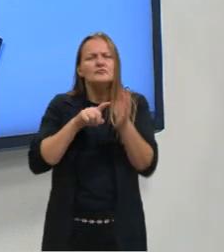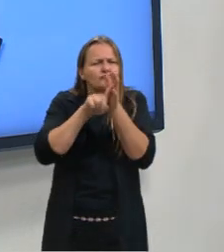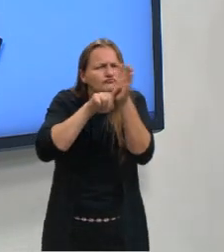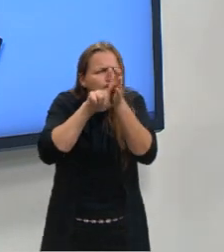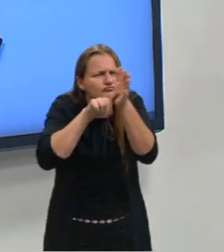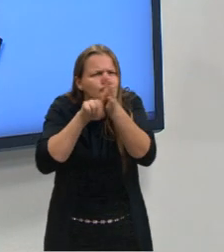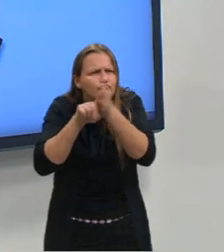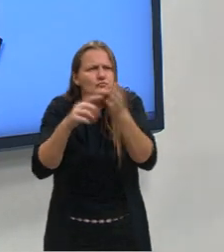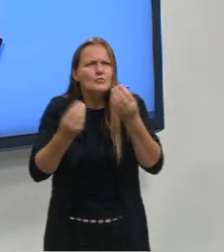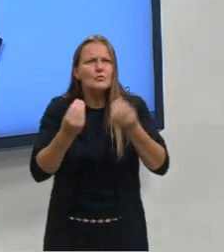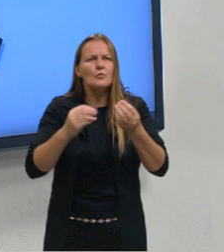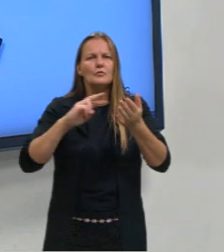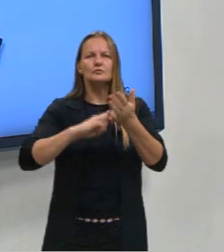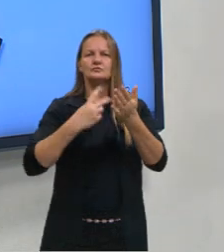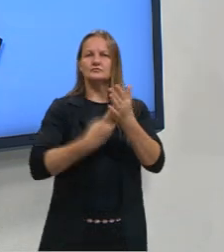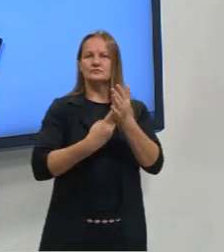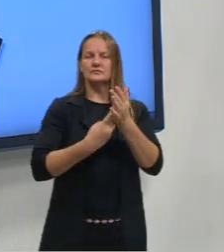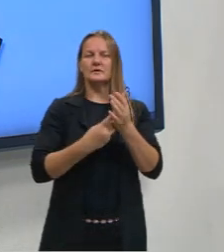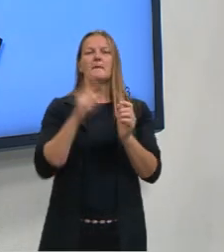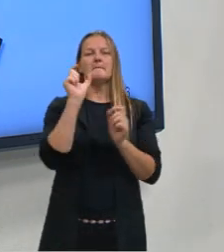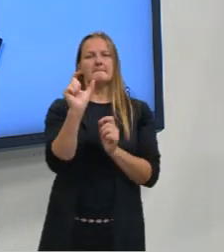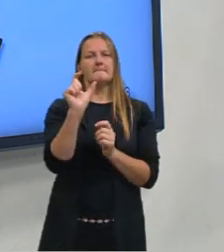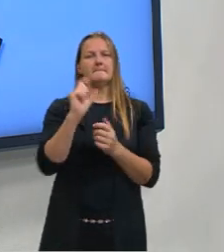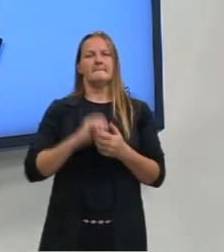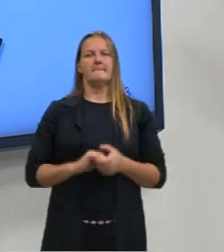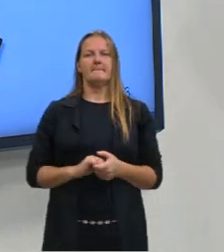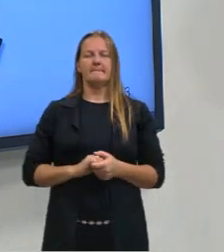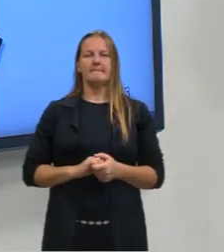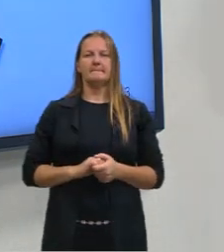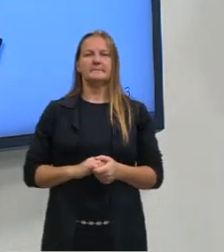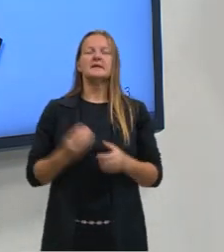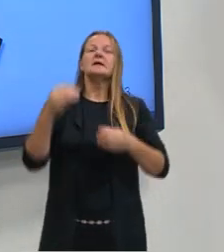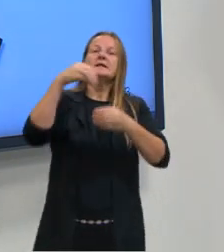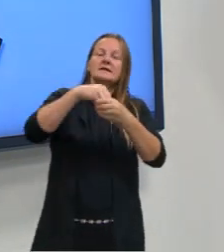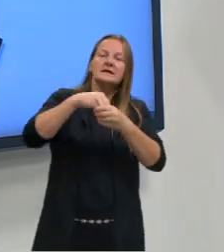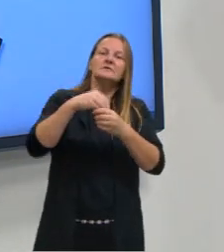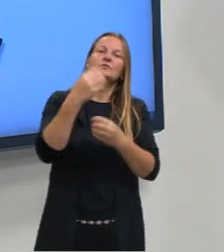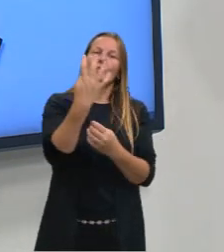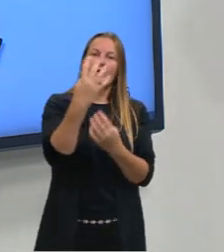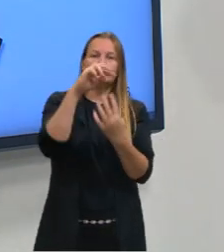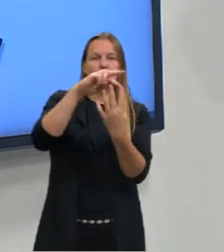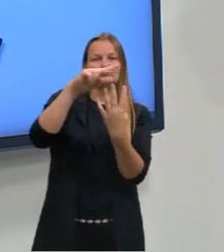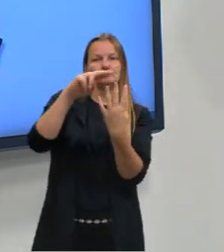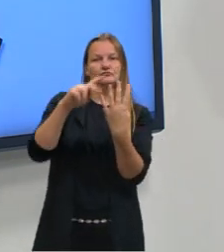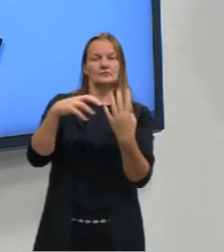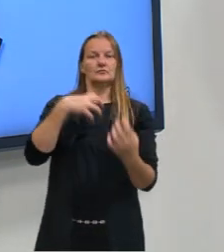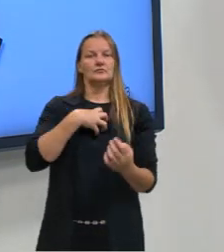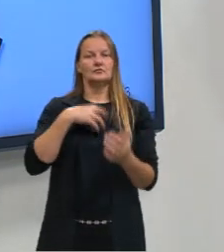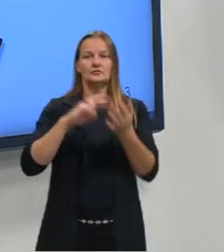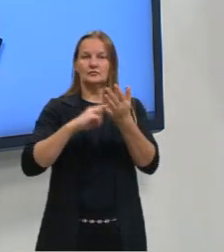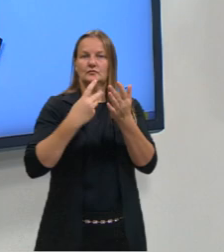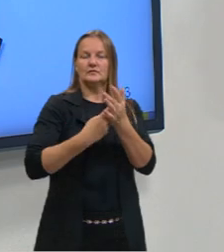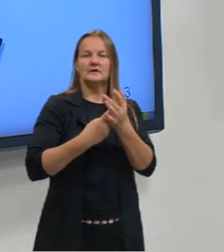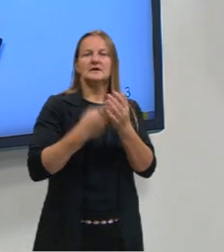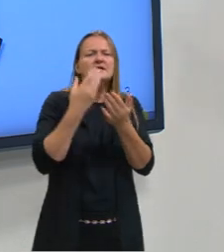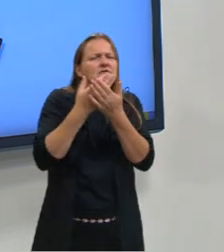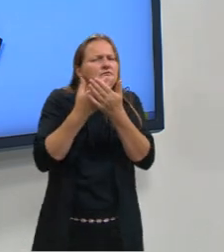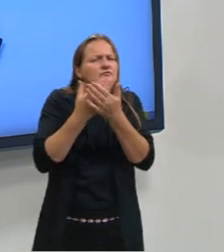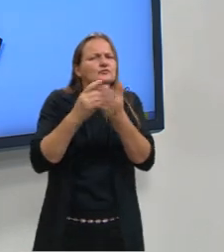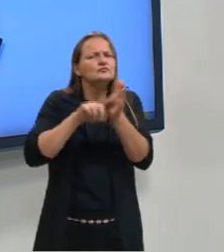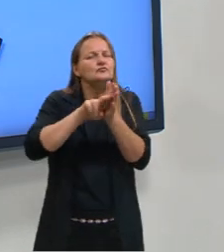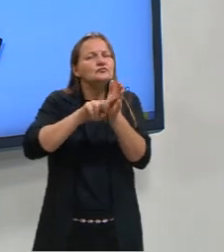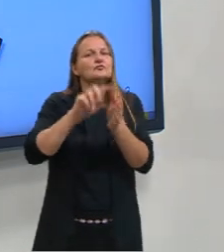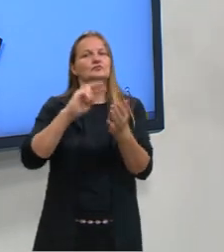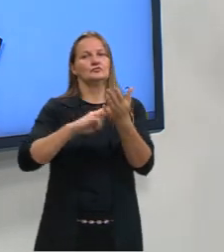investigar então o significado dessas palavras dentro das quatro horas a semântica vai ser aquela que vai estudar o